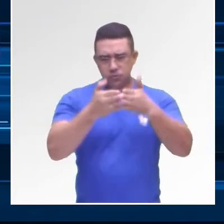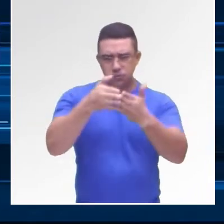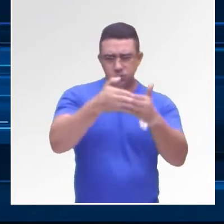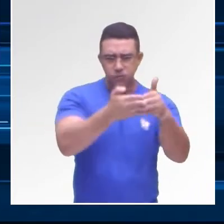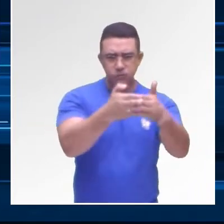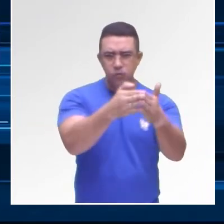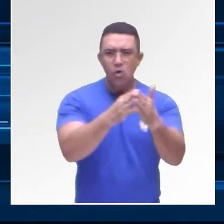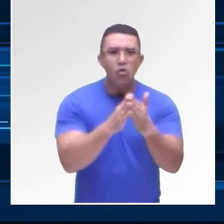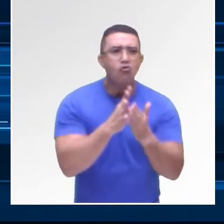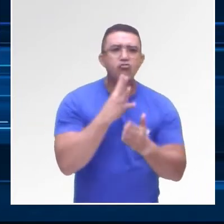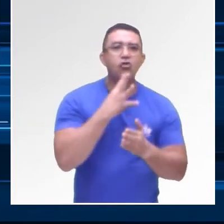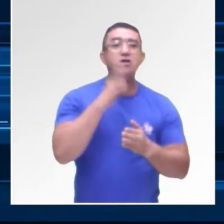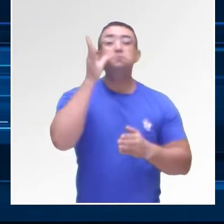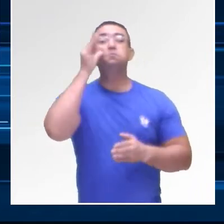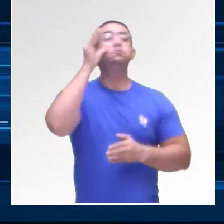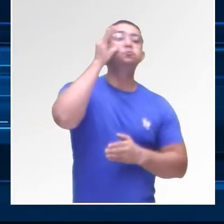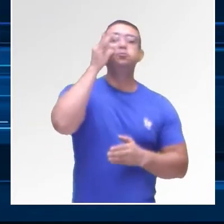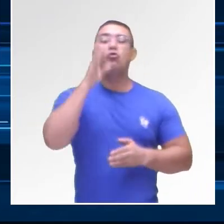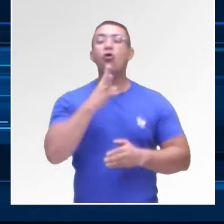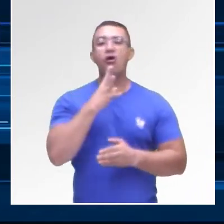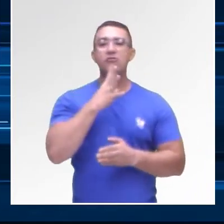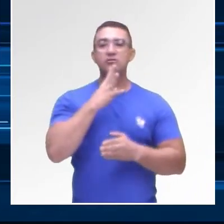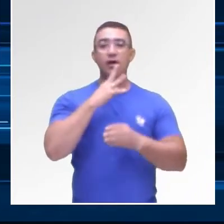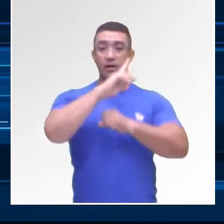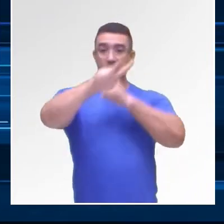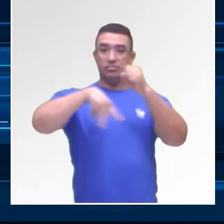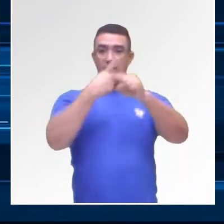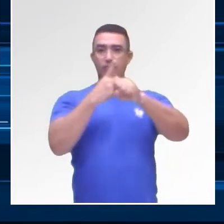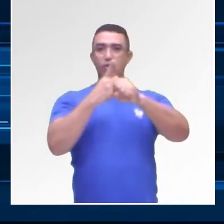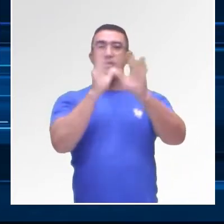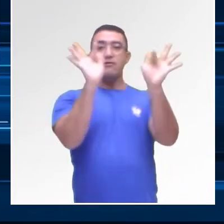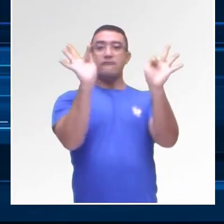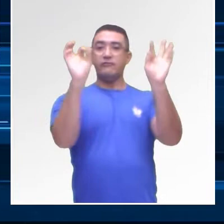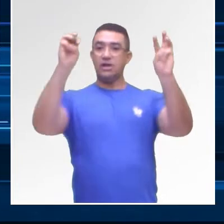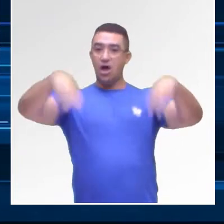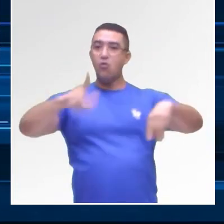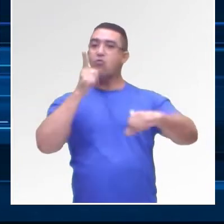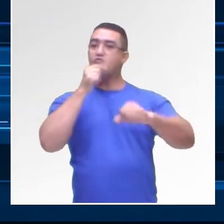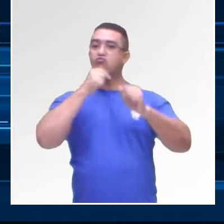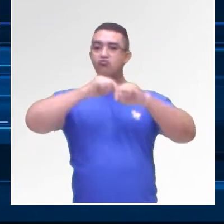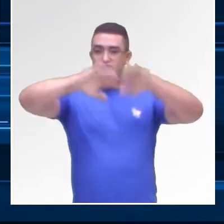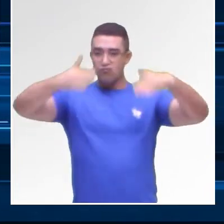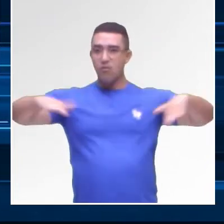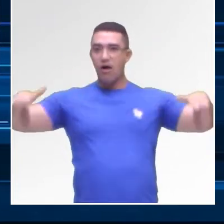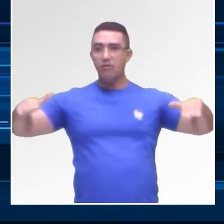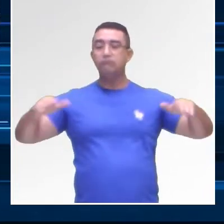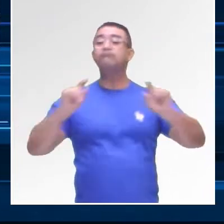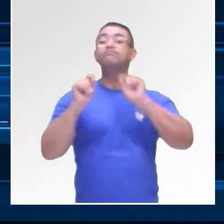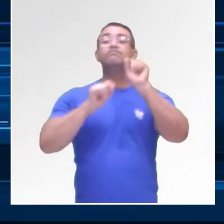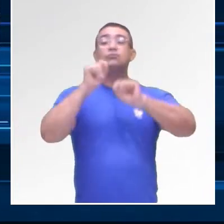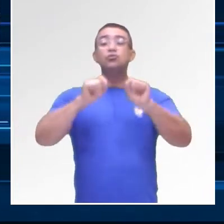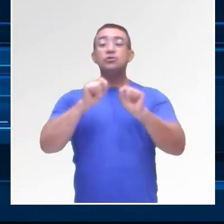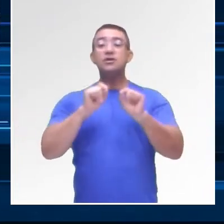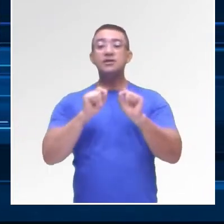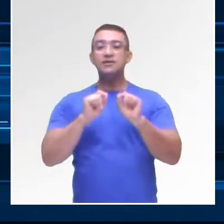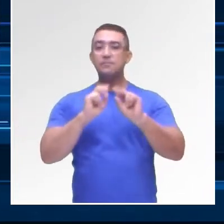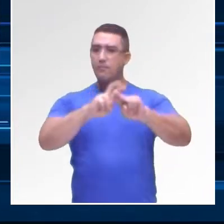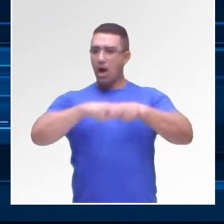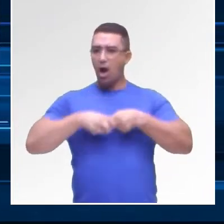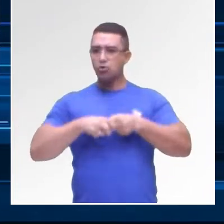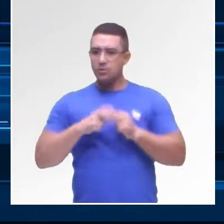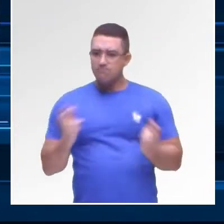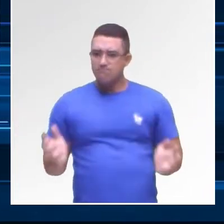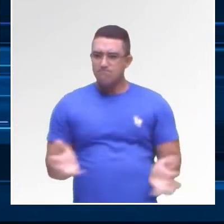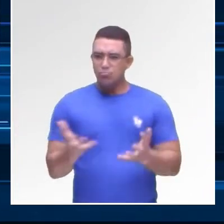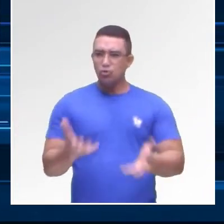que havia ali depois daquele horizonte. E o que motivou isso foi a aventura,